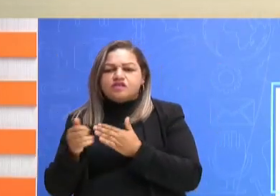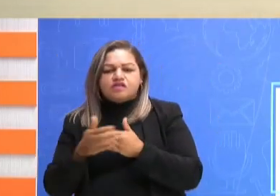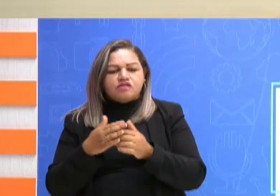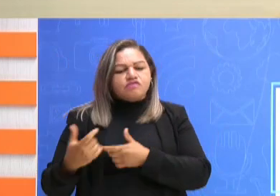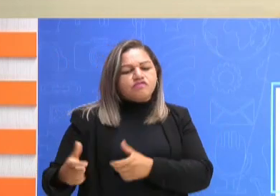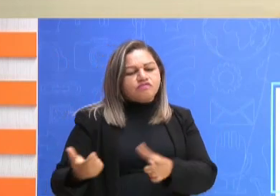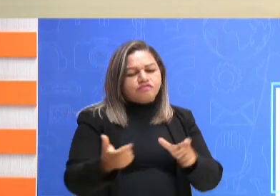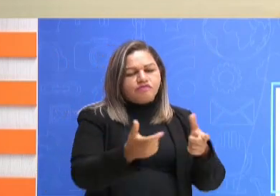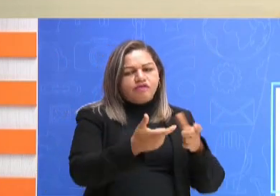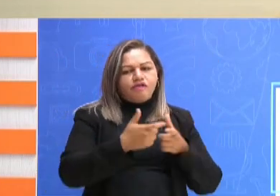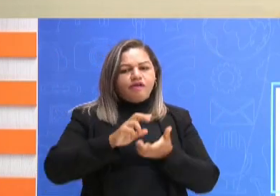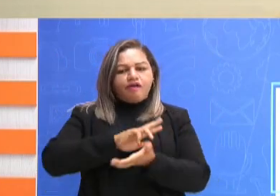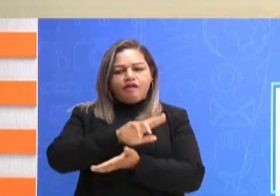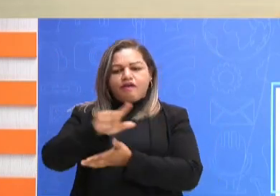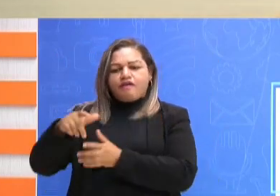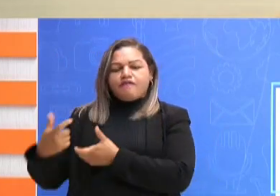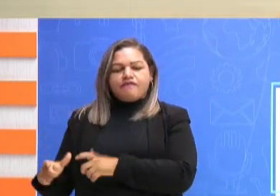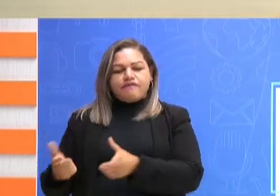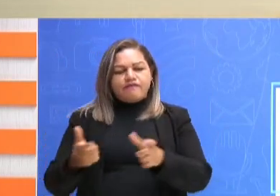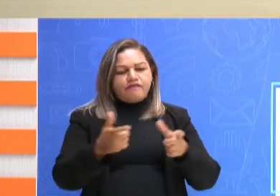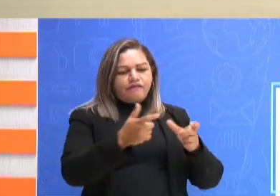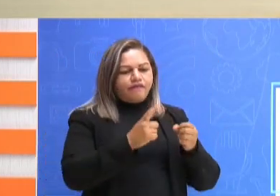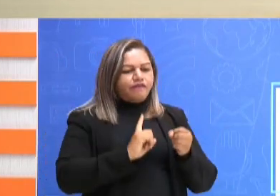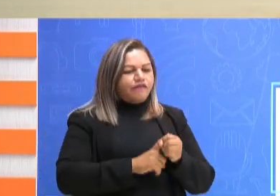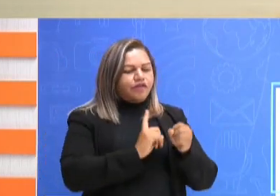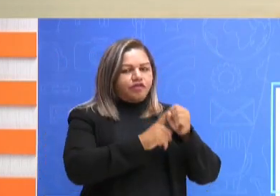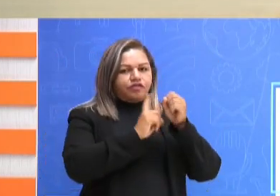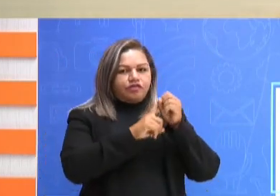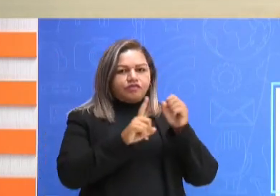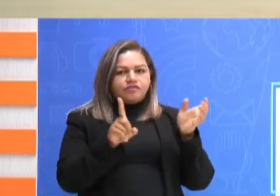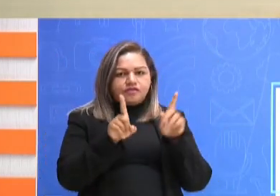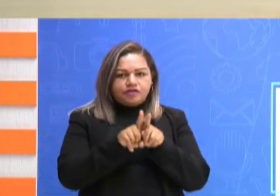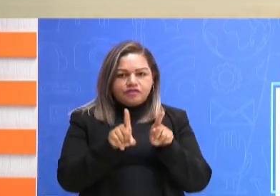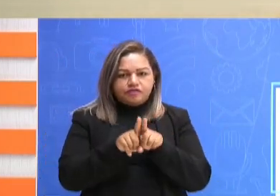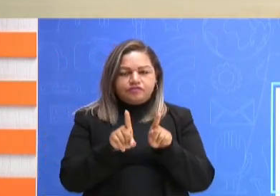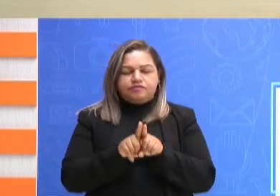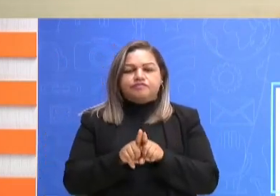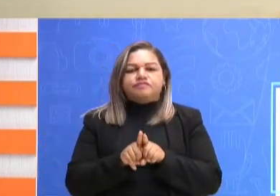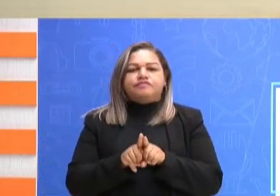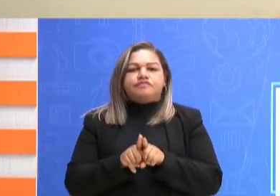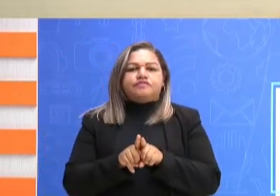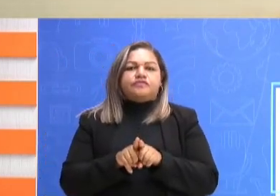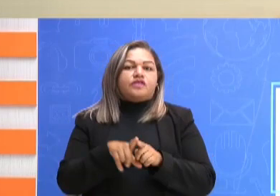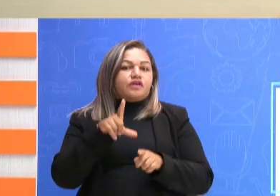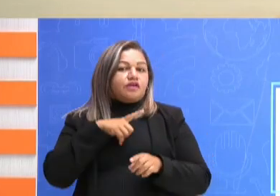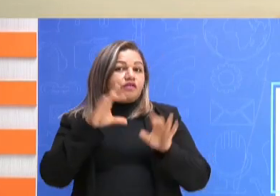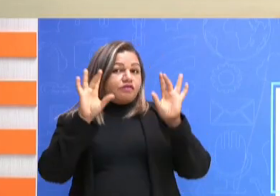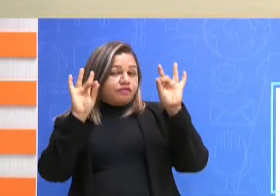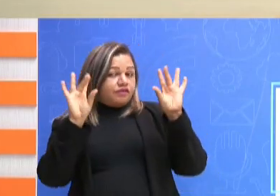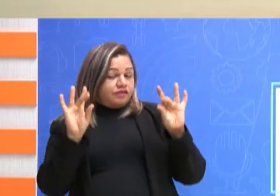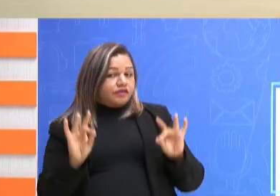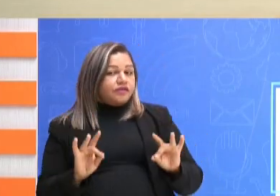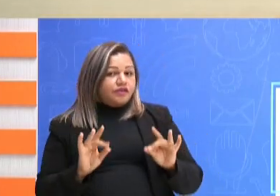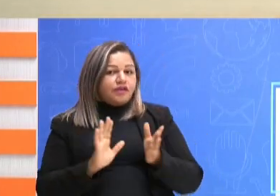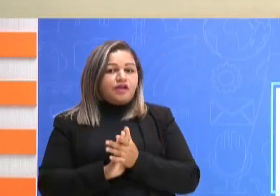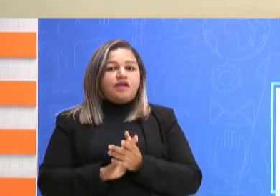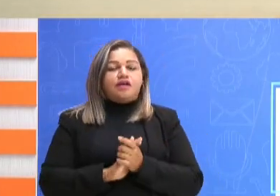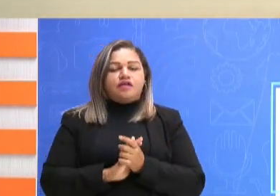qualquer lugar do município de Caxias, zona urbana e zona rural. Para isso, e ainda tem um detalhe, muitas das